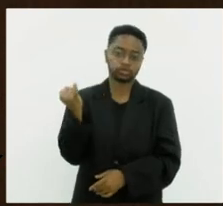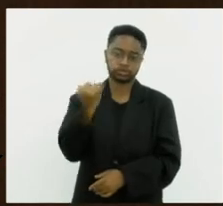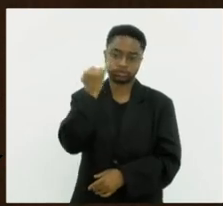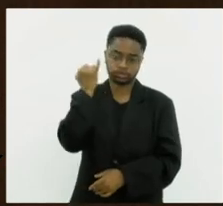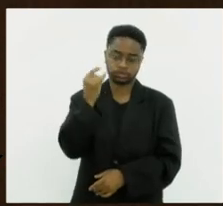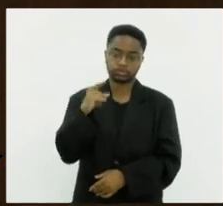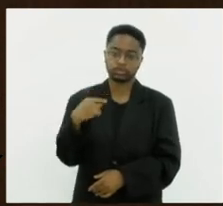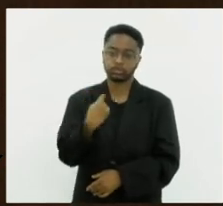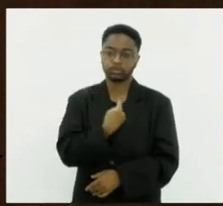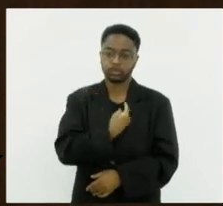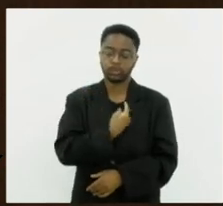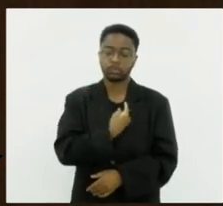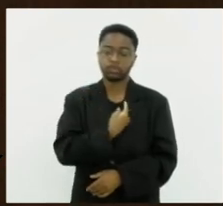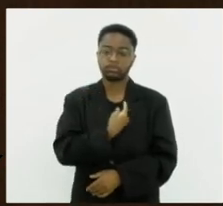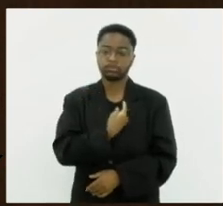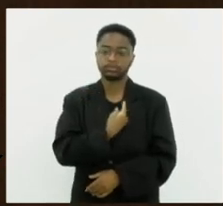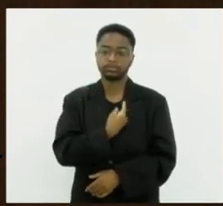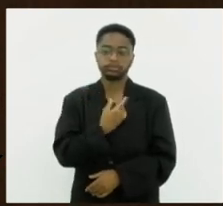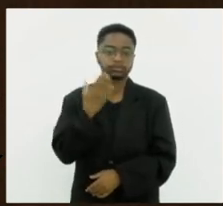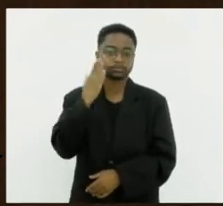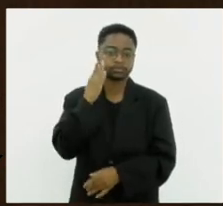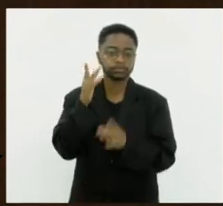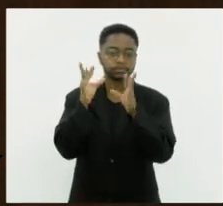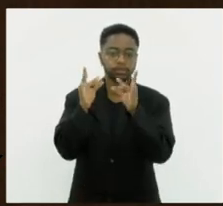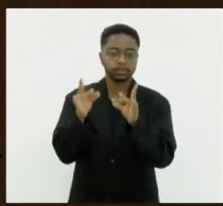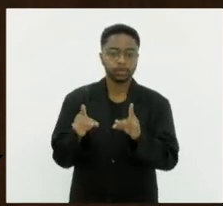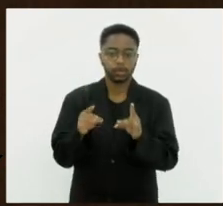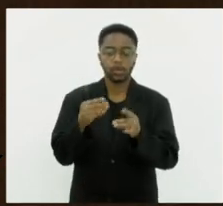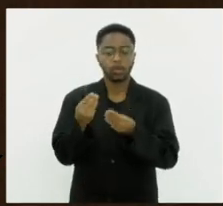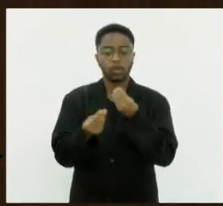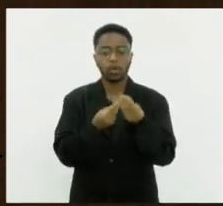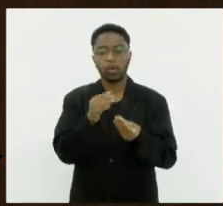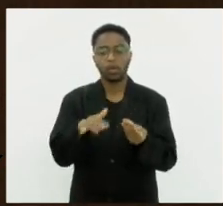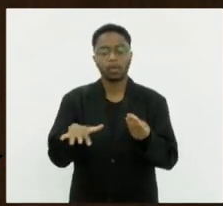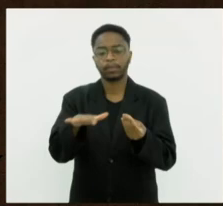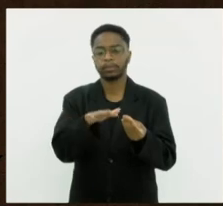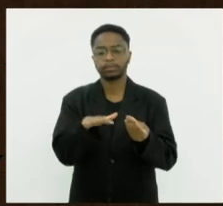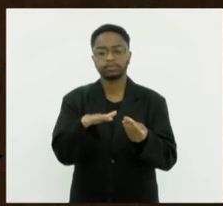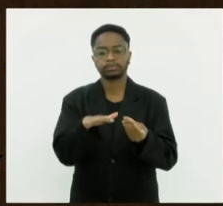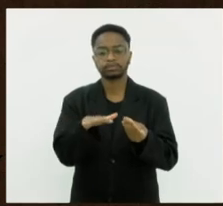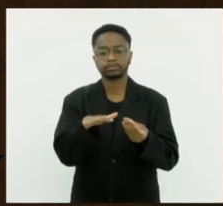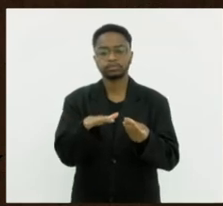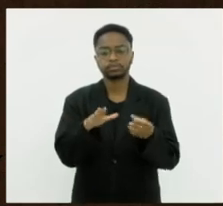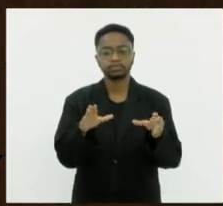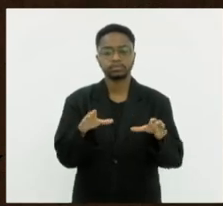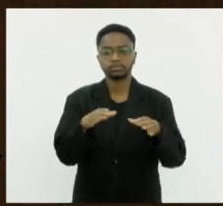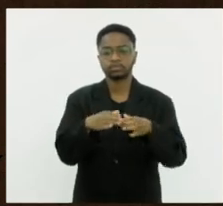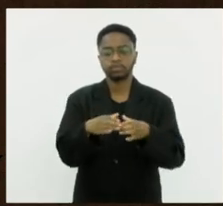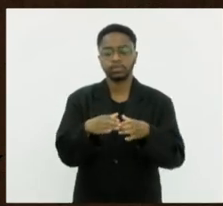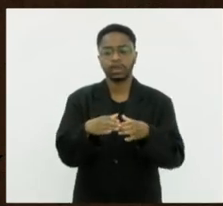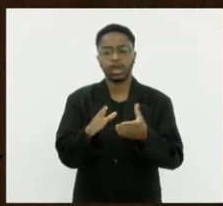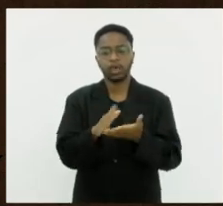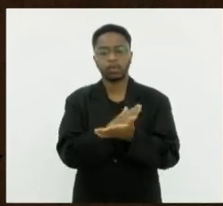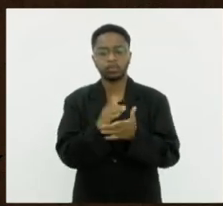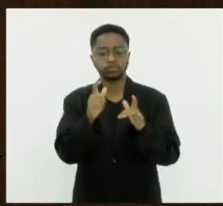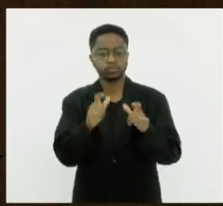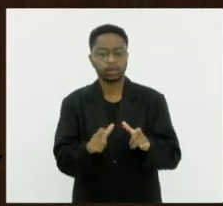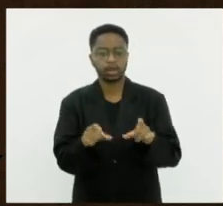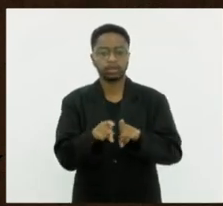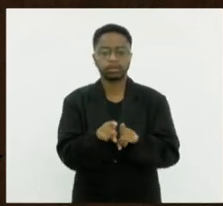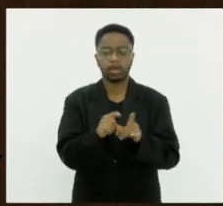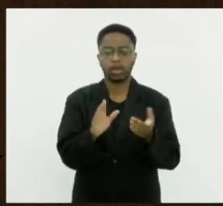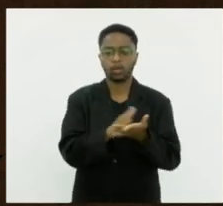a gente ir a fundo para ver que civilização é essa, que em determinados lugares e para determinados